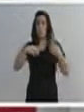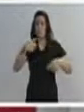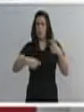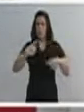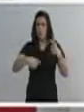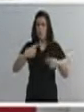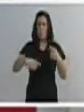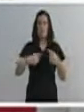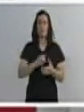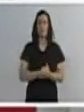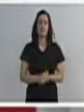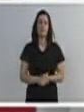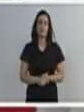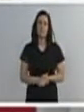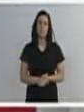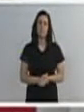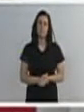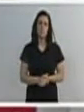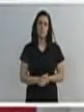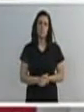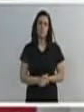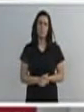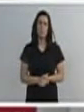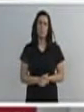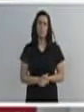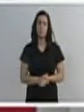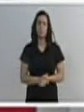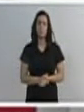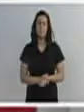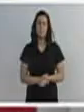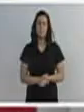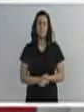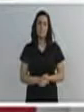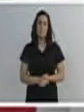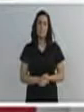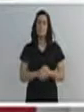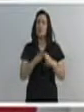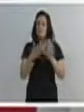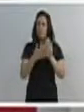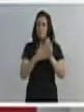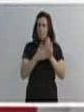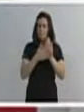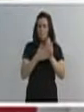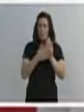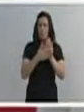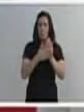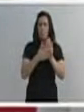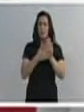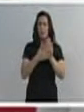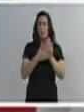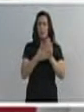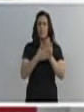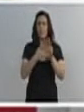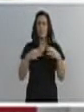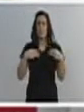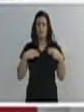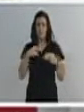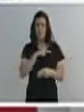a respeito da proposta apresentada pelo Ministério